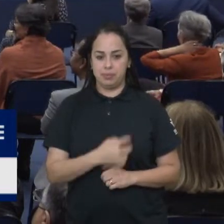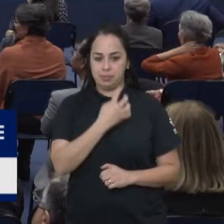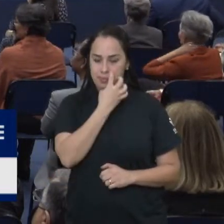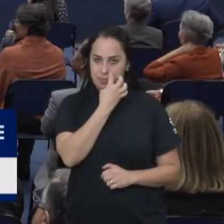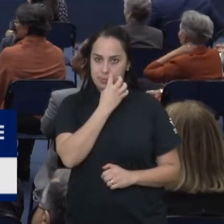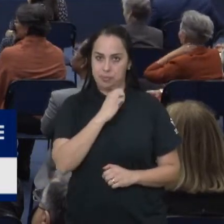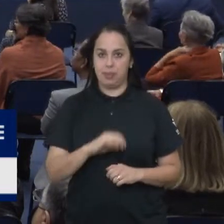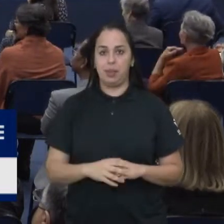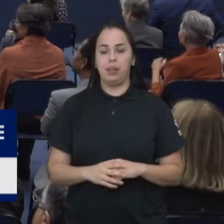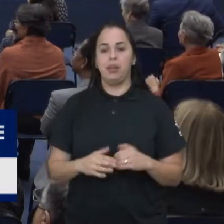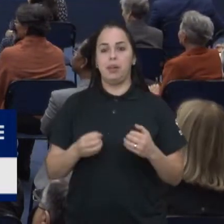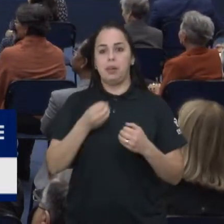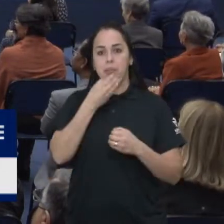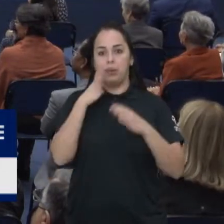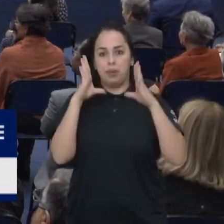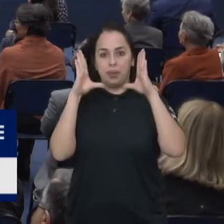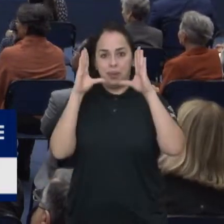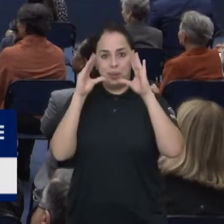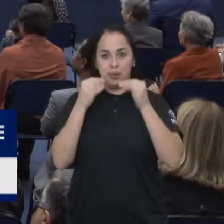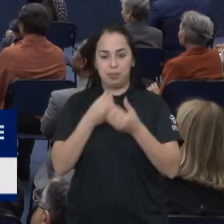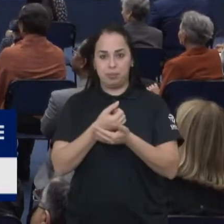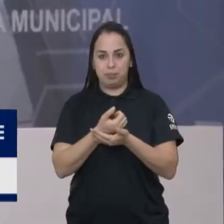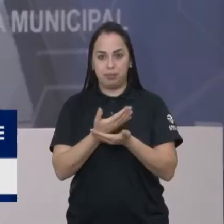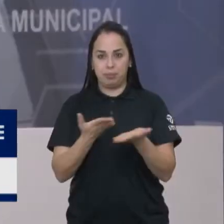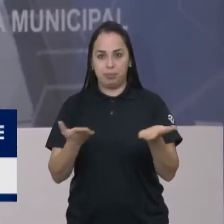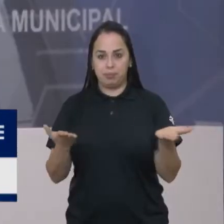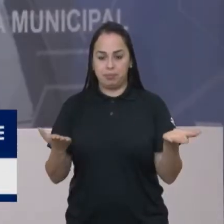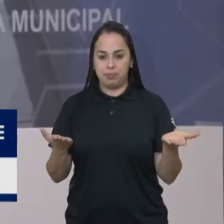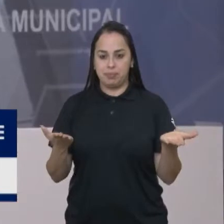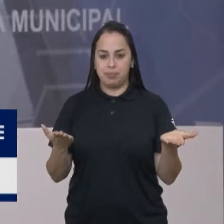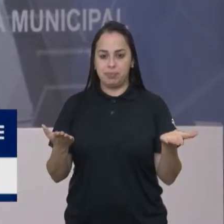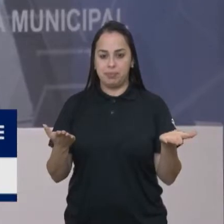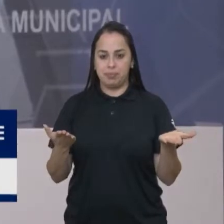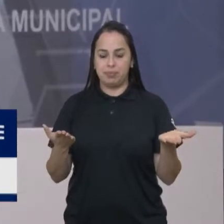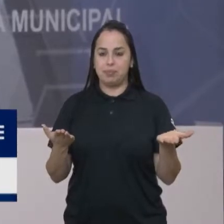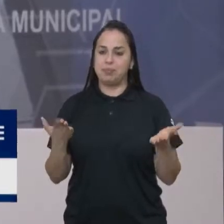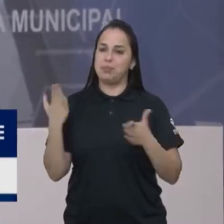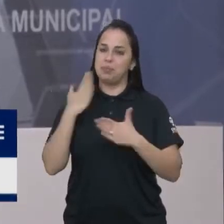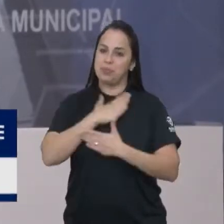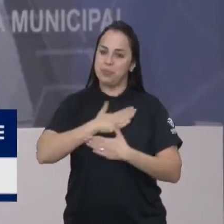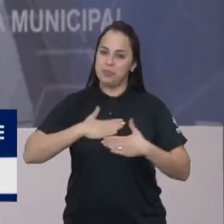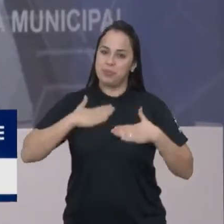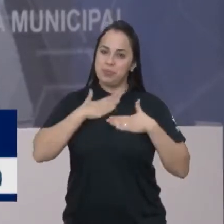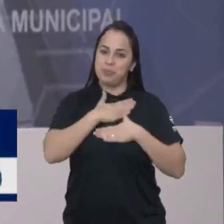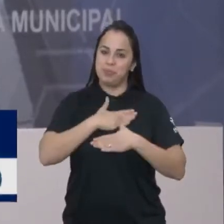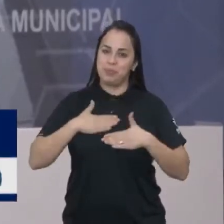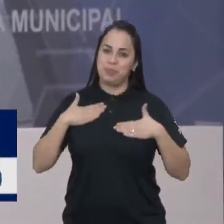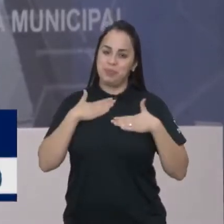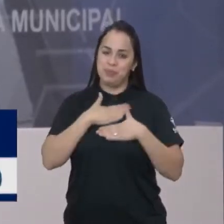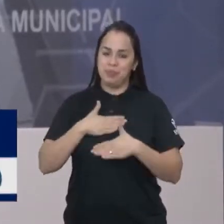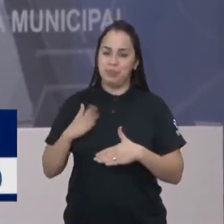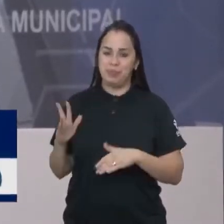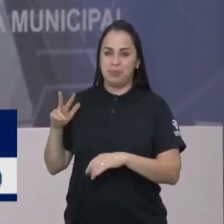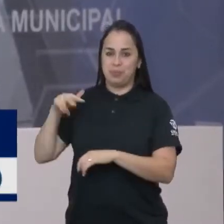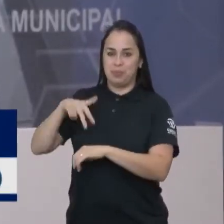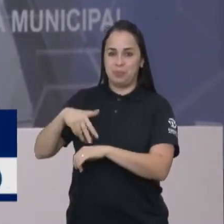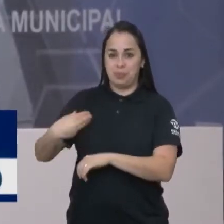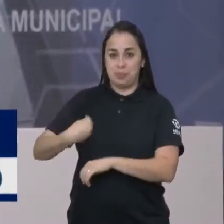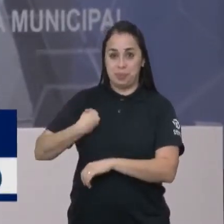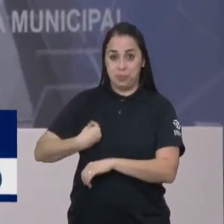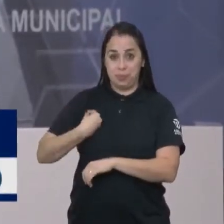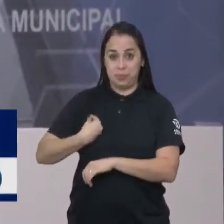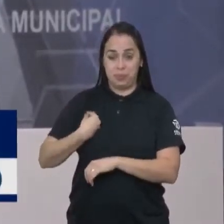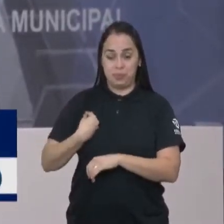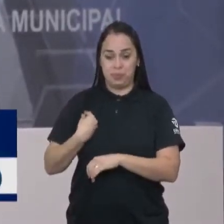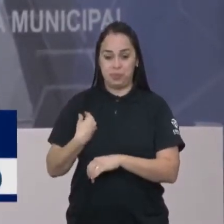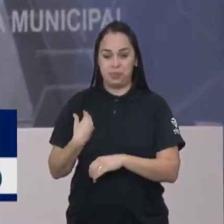Boa noite a todos os presentes. É um grande prazer estar aqui essa noite, Quero cumprimentar